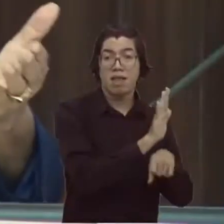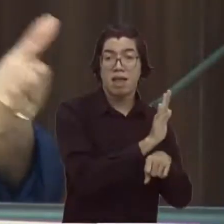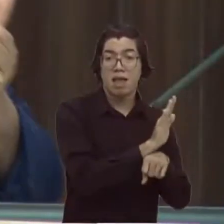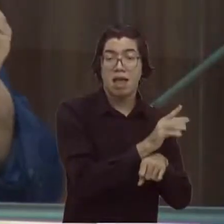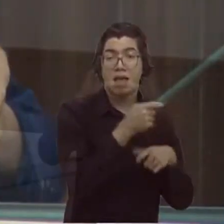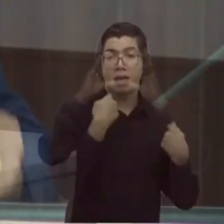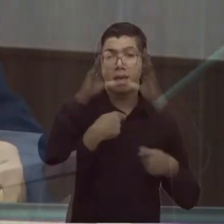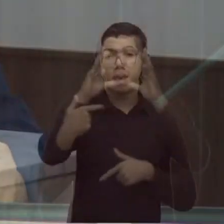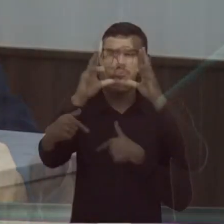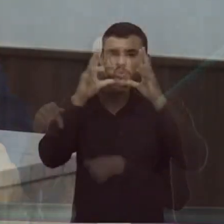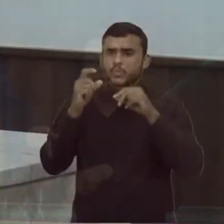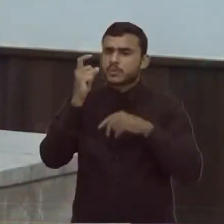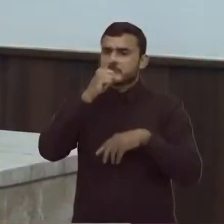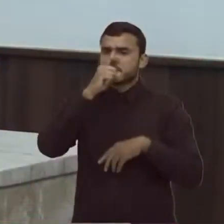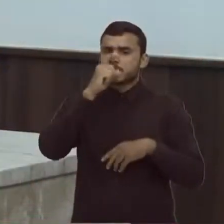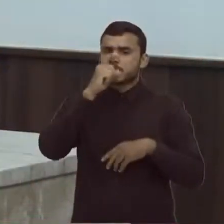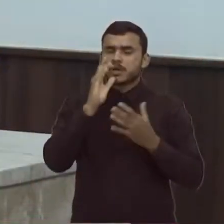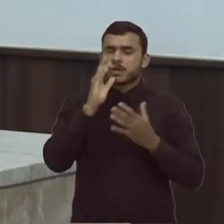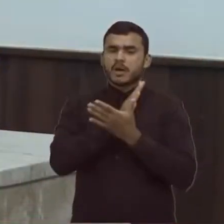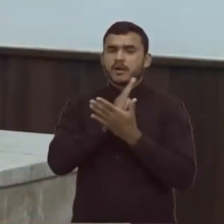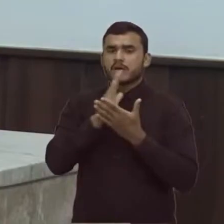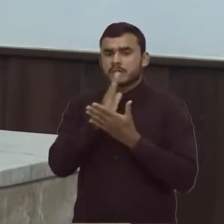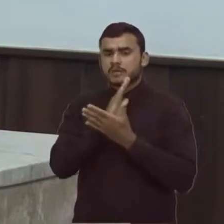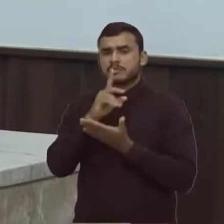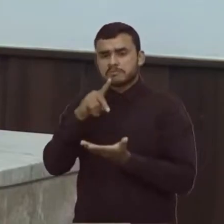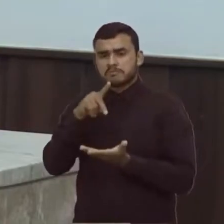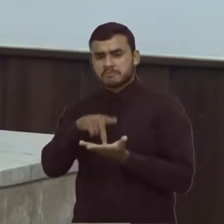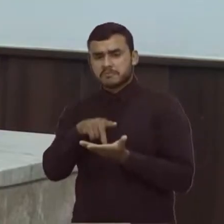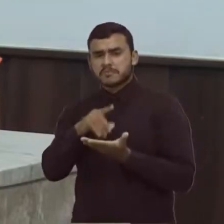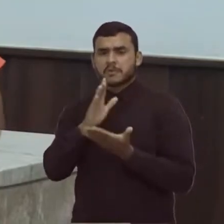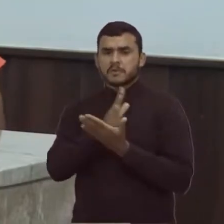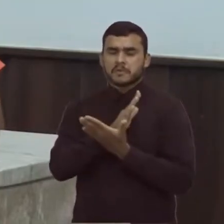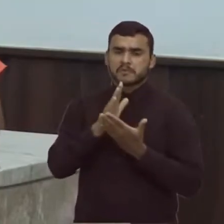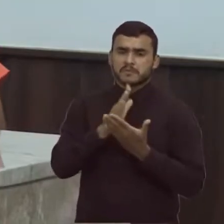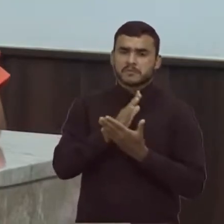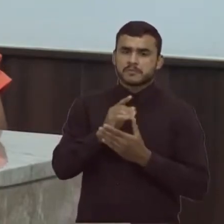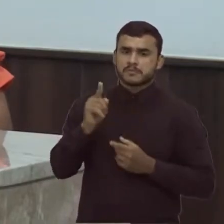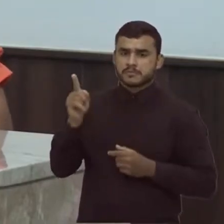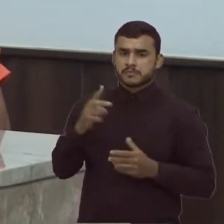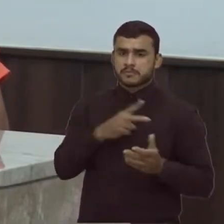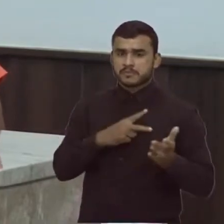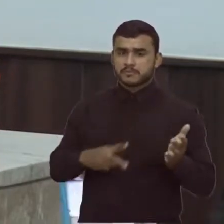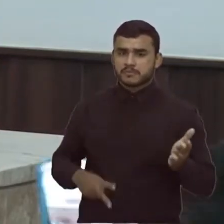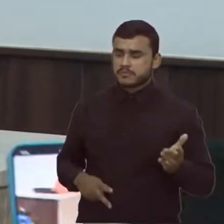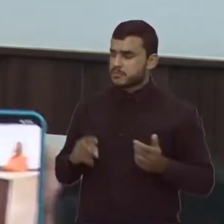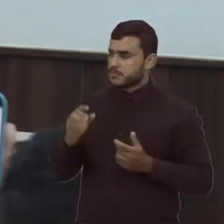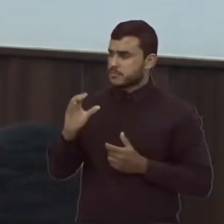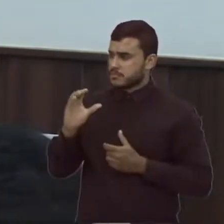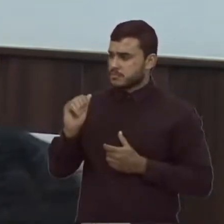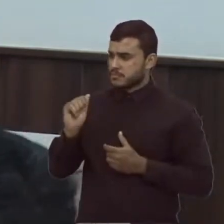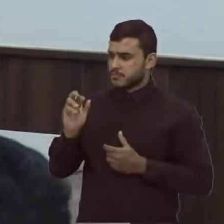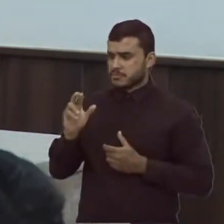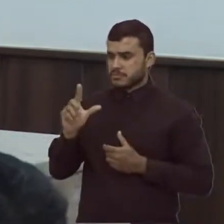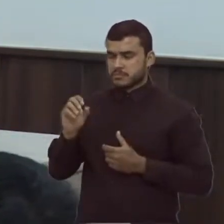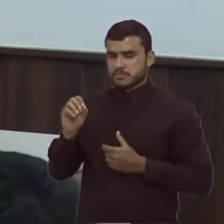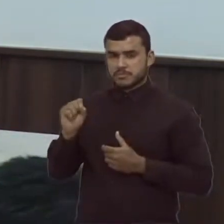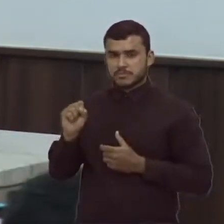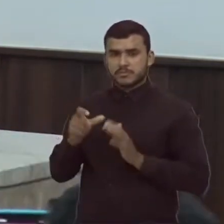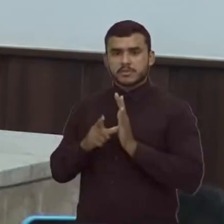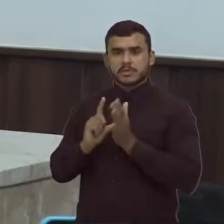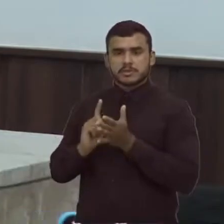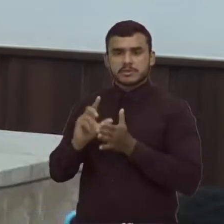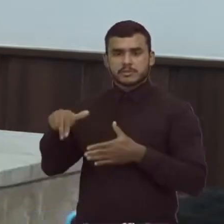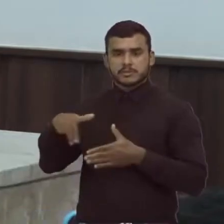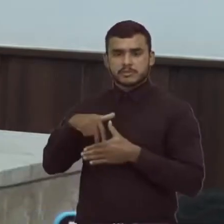a gente vai dizer que é verdade mas assim o líder do governo Carlos Mesquita ele tava acabando de falar aqui agora recentemente